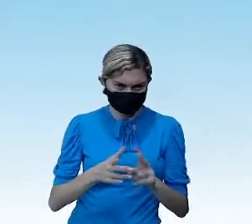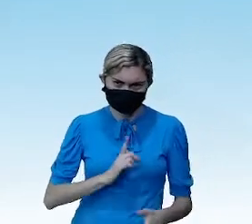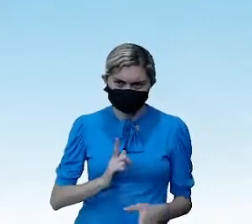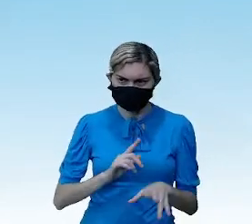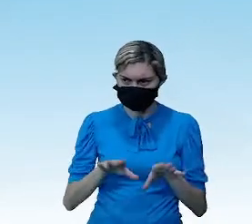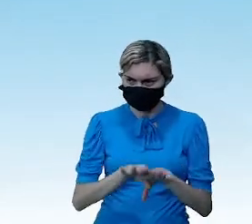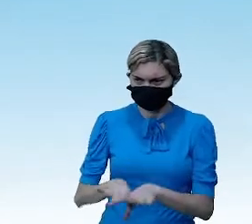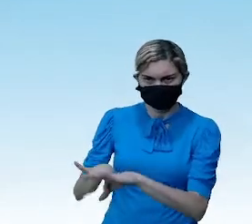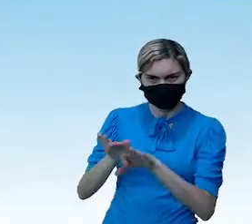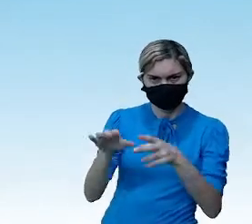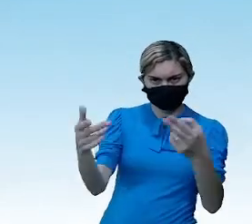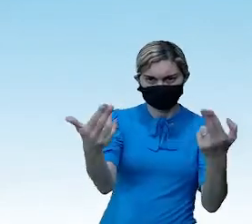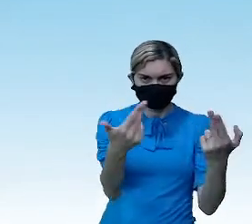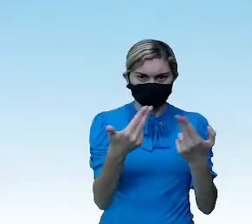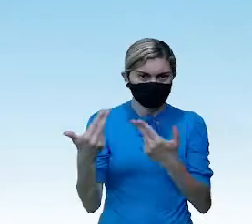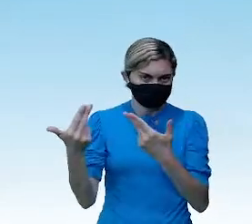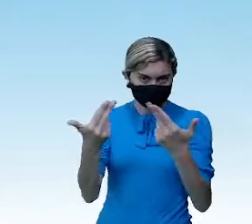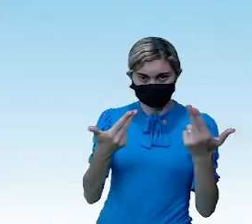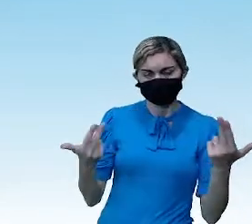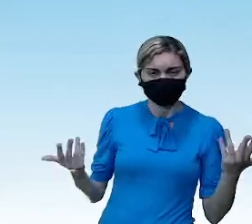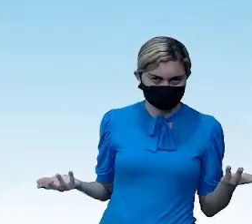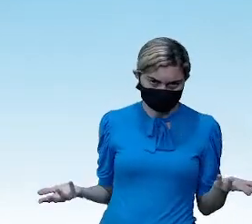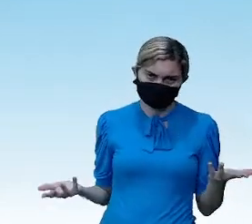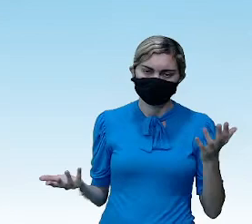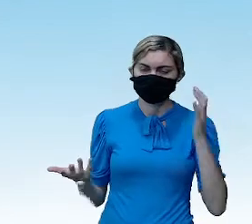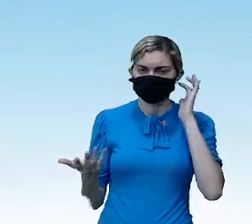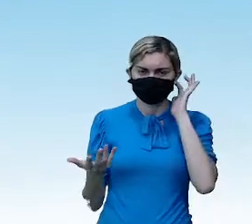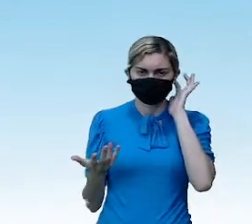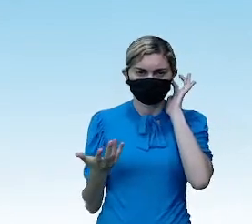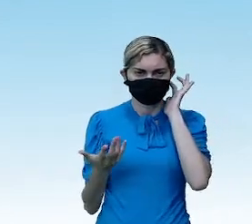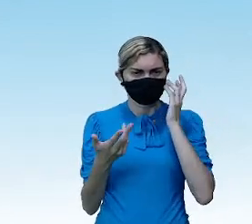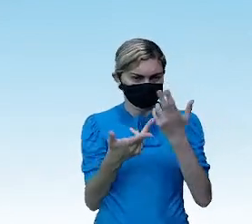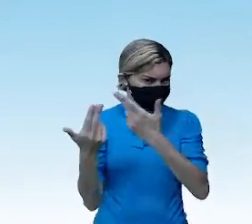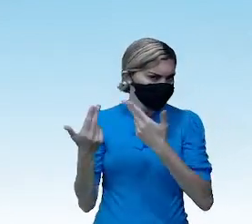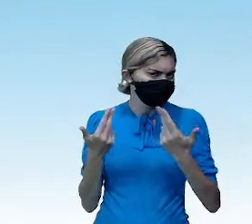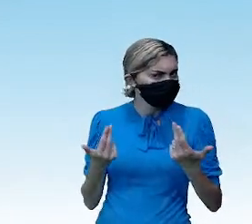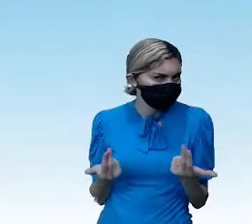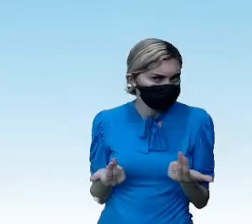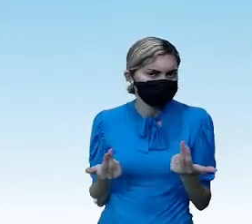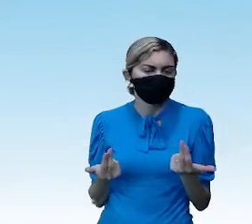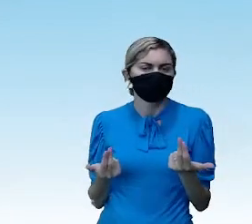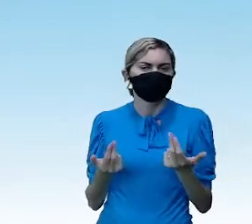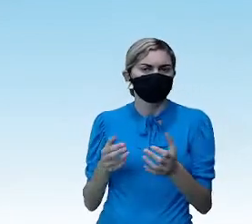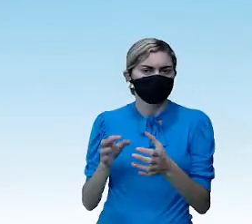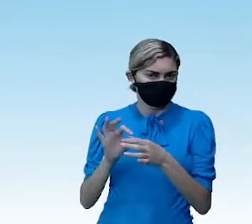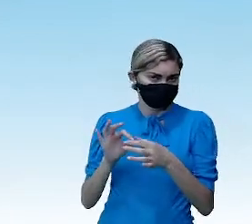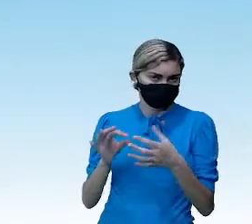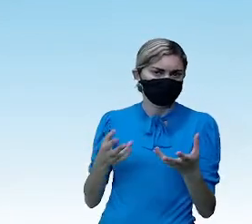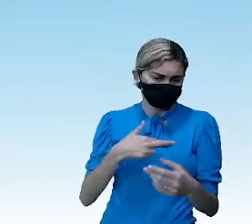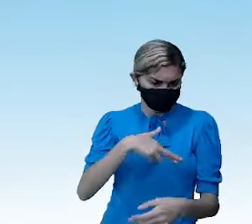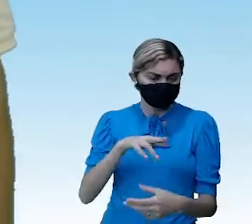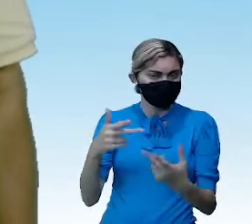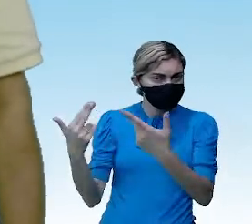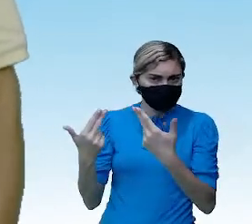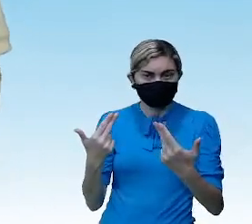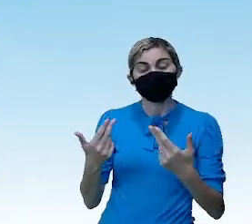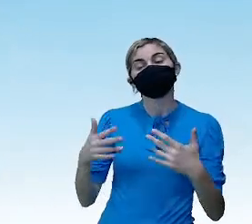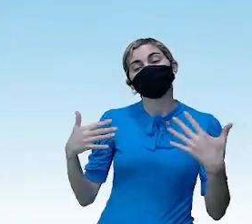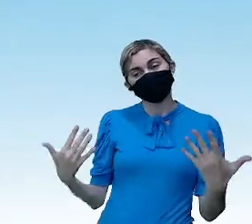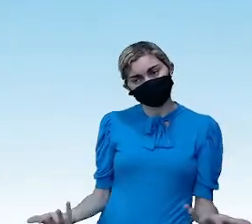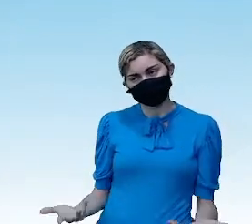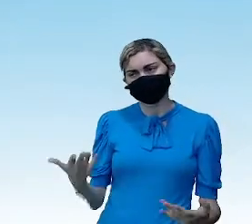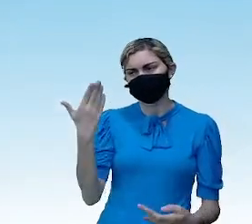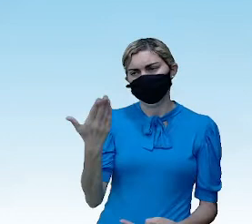só maneira de cultuar, certo? De envolver-se com o sagrado? Será? Então é isso